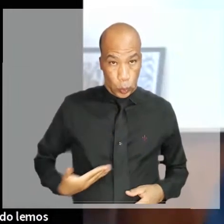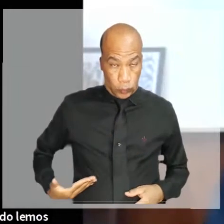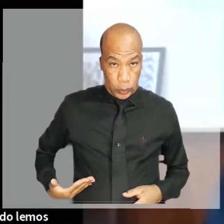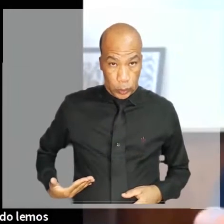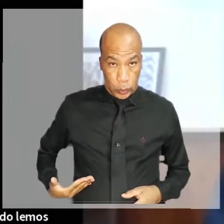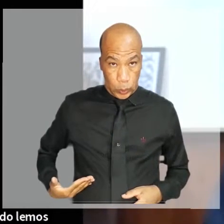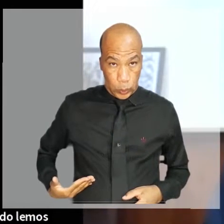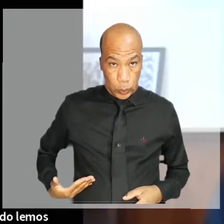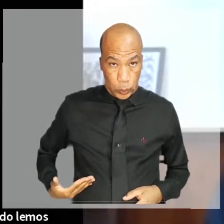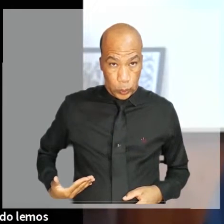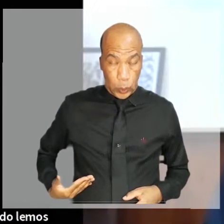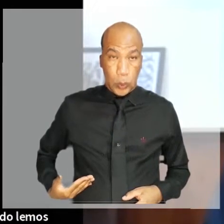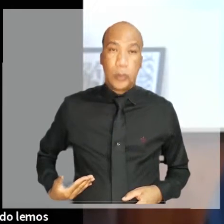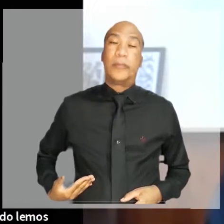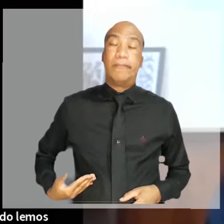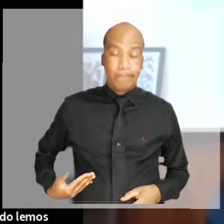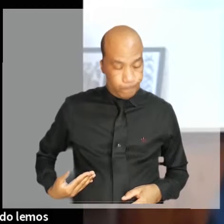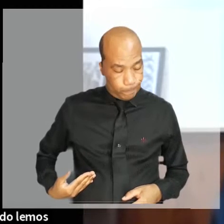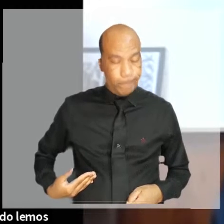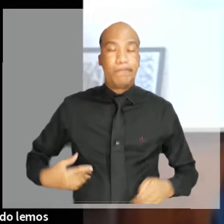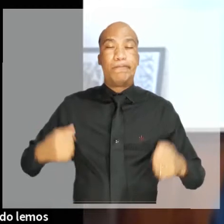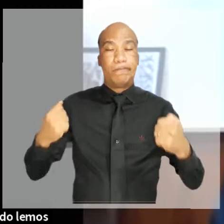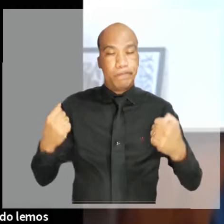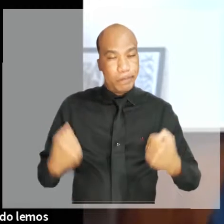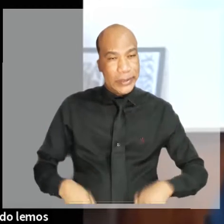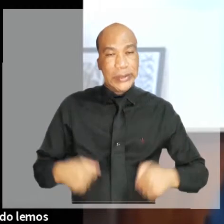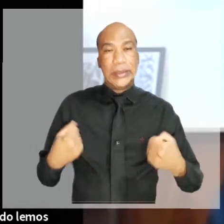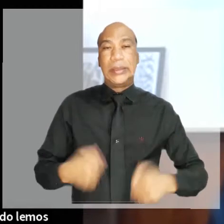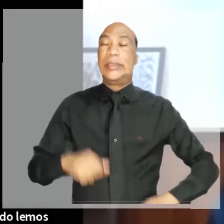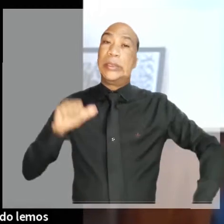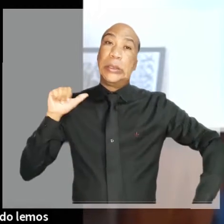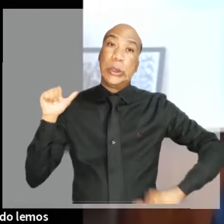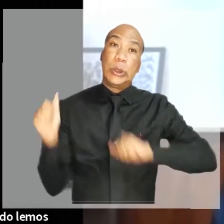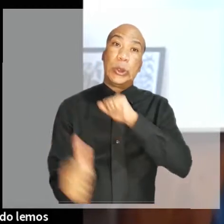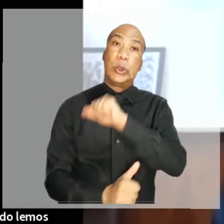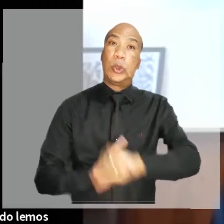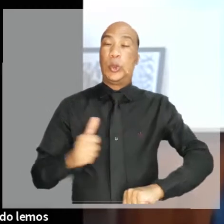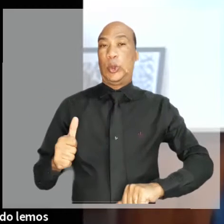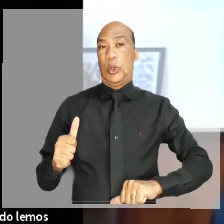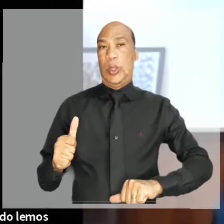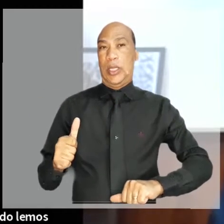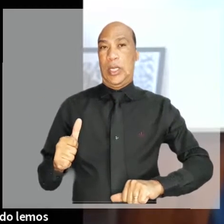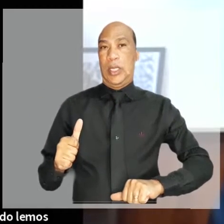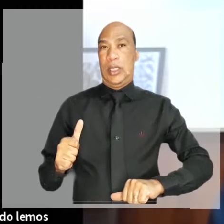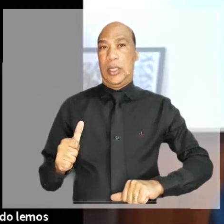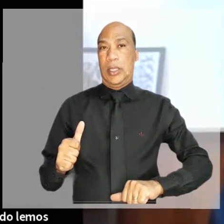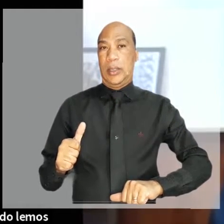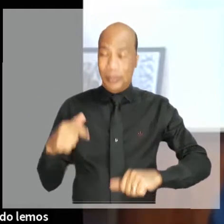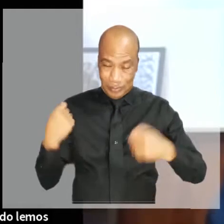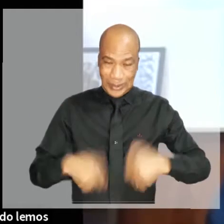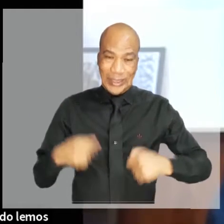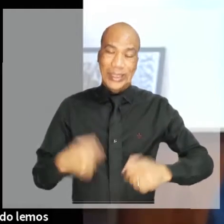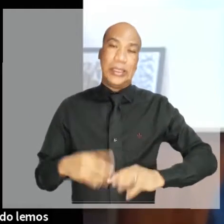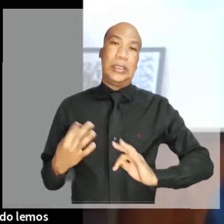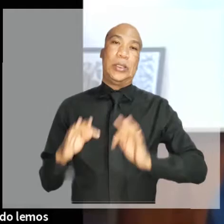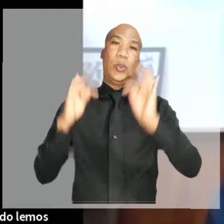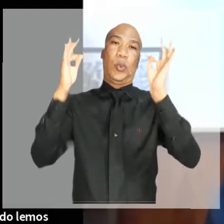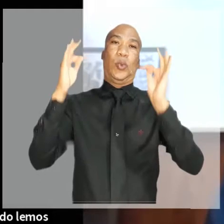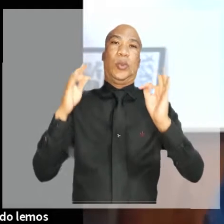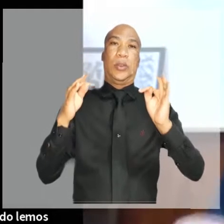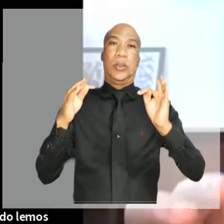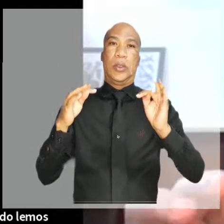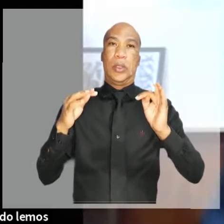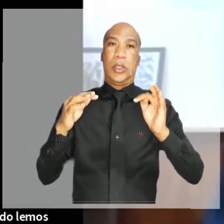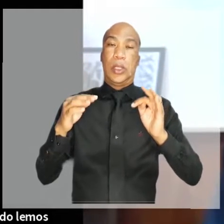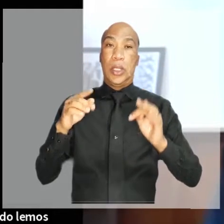uma plataforma tecnológica. Essa conversão, ela não é opcional, ela vai ser obrigatória. Governo que